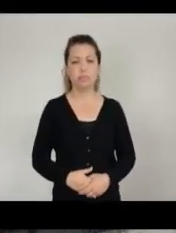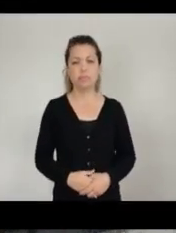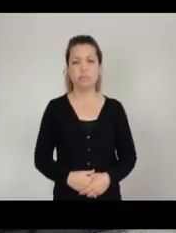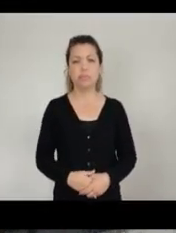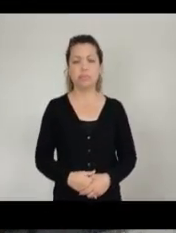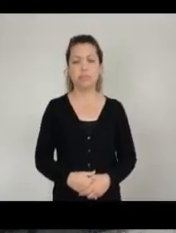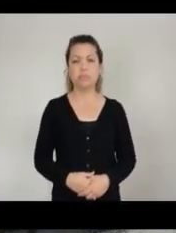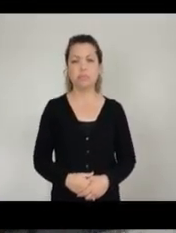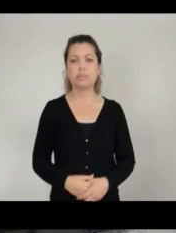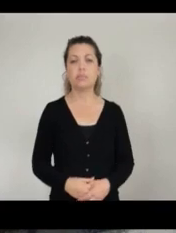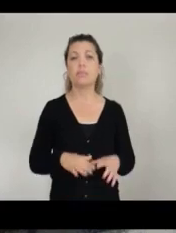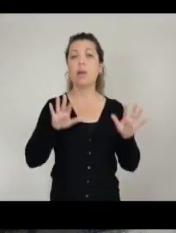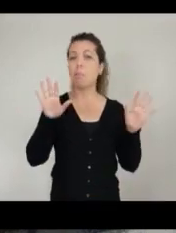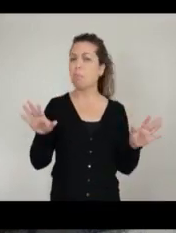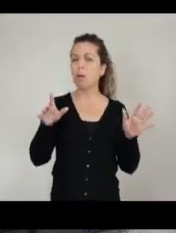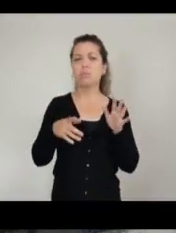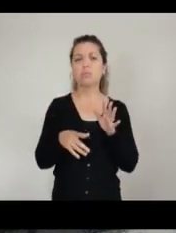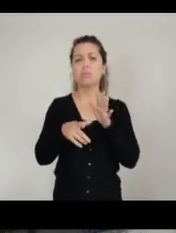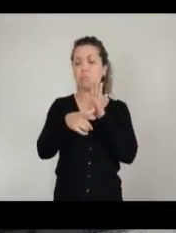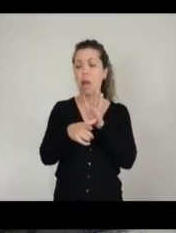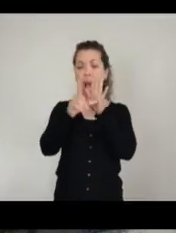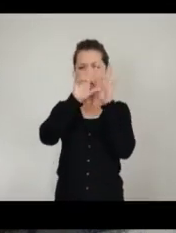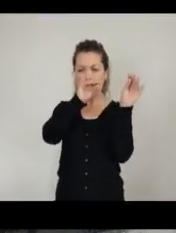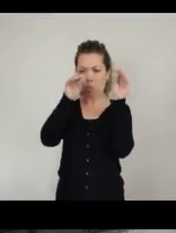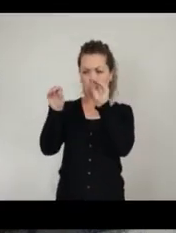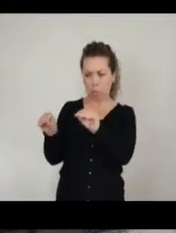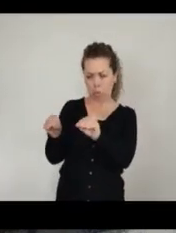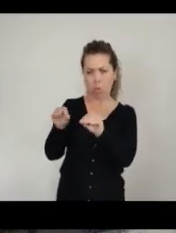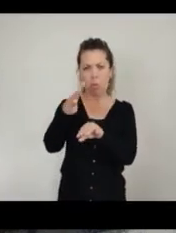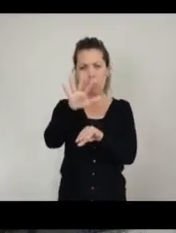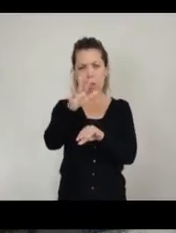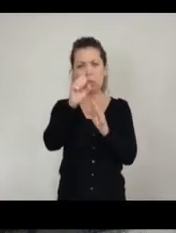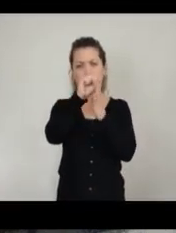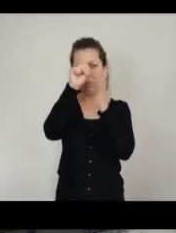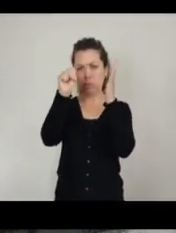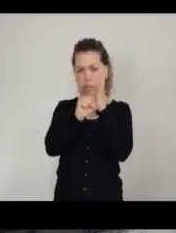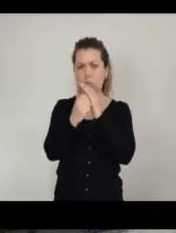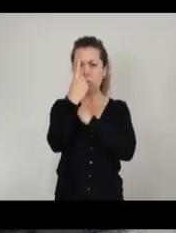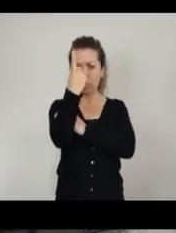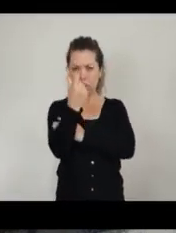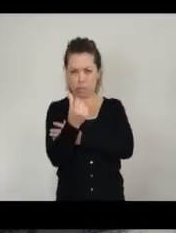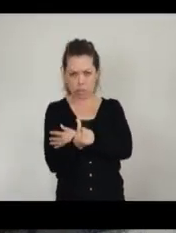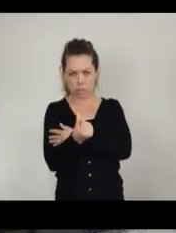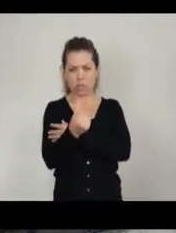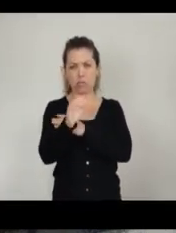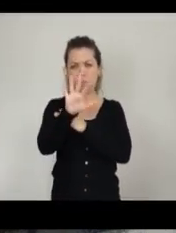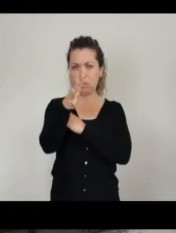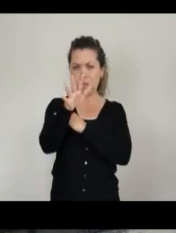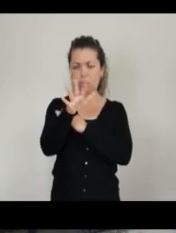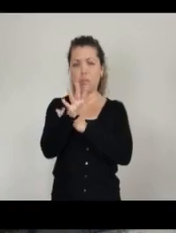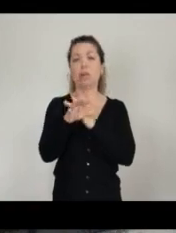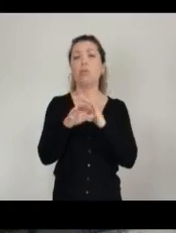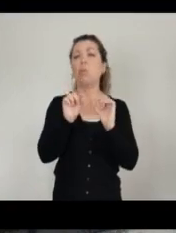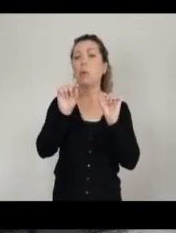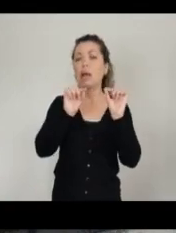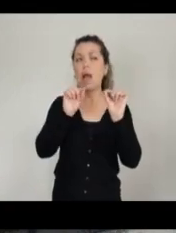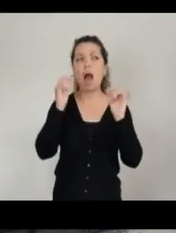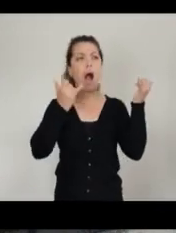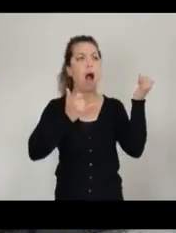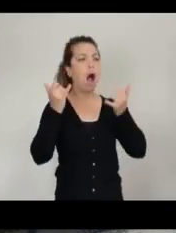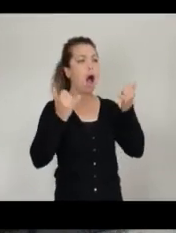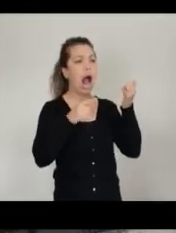a principal responsável pela geração de riquezas na cidade, pela organização urbana e pelo posicionamento político de destaque